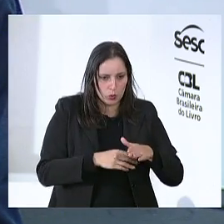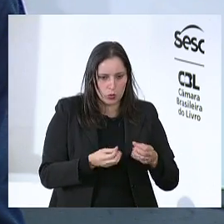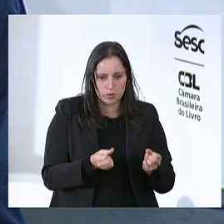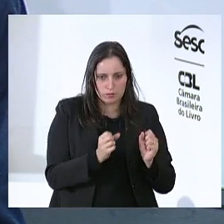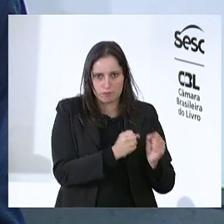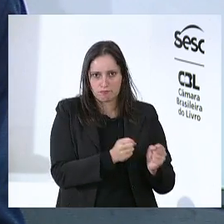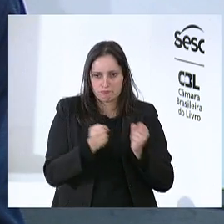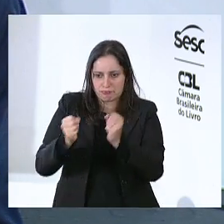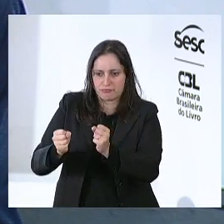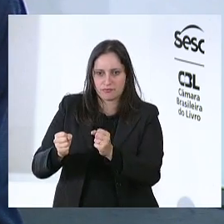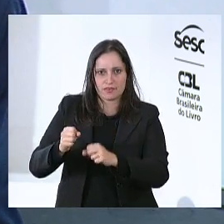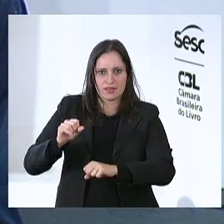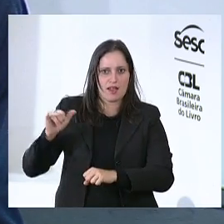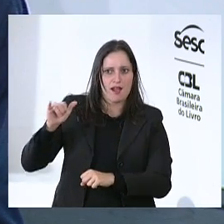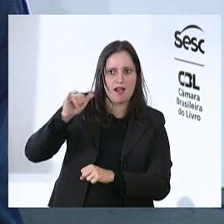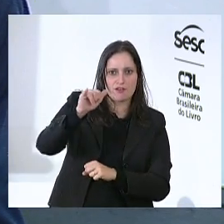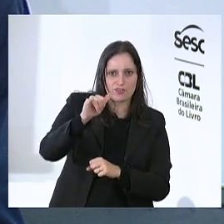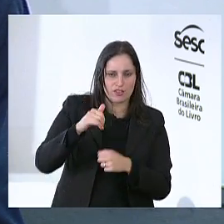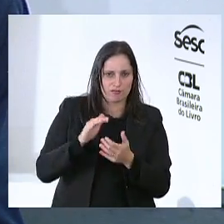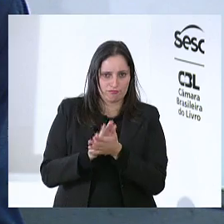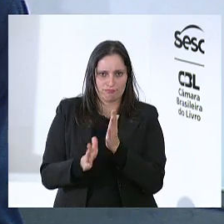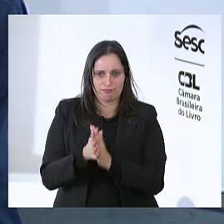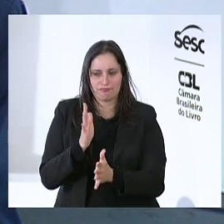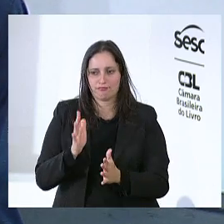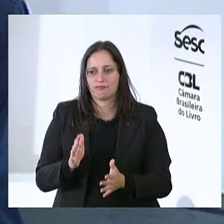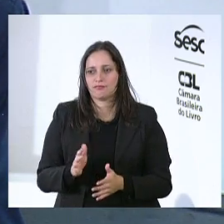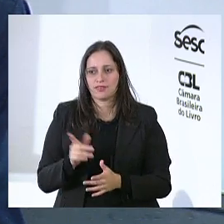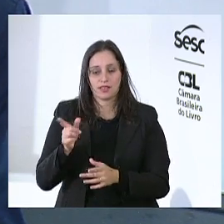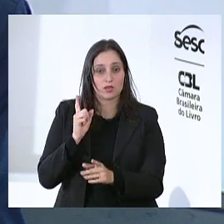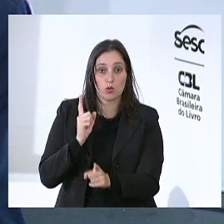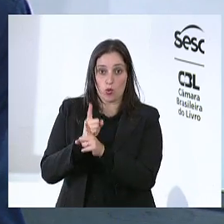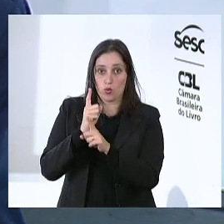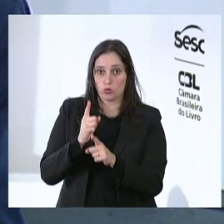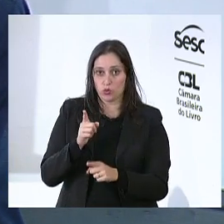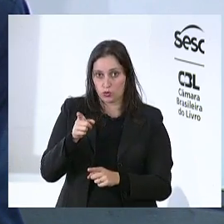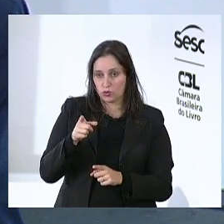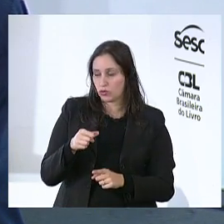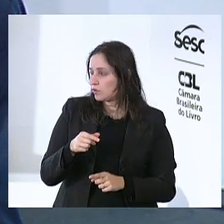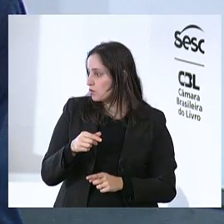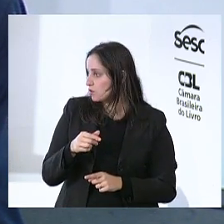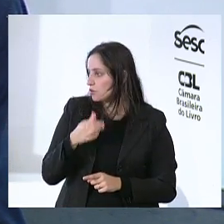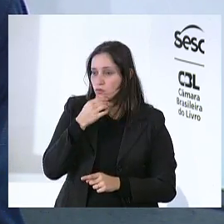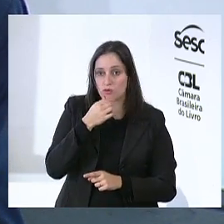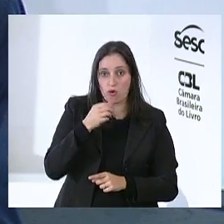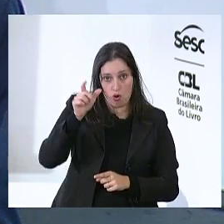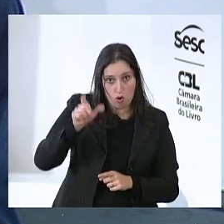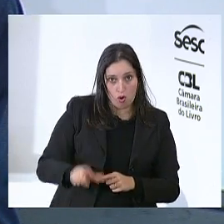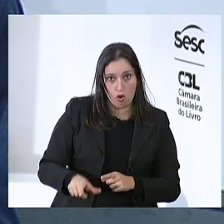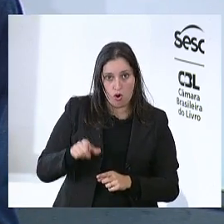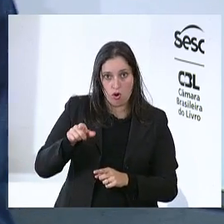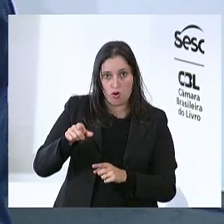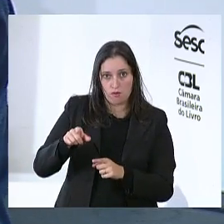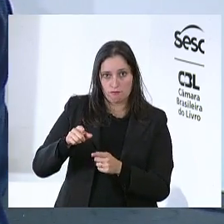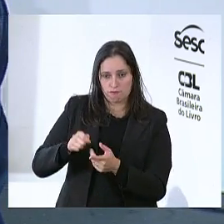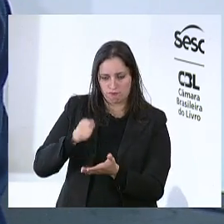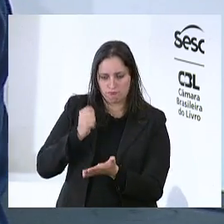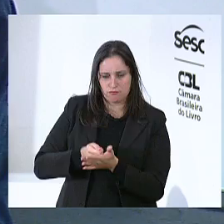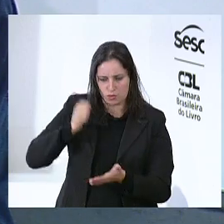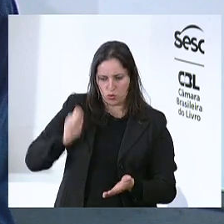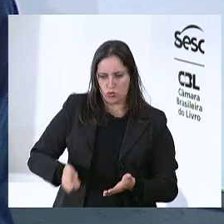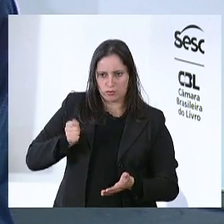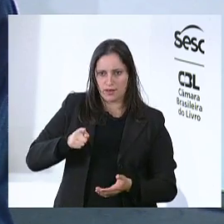Eu encontrei na Argélia o Ali Zamum, que tinha sido condenado à morte, foi preso, massacrado, tudo,